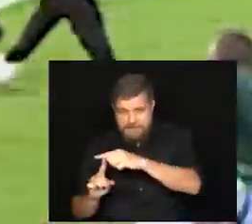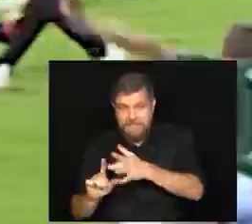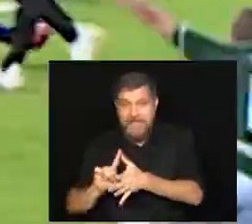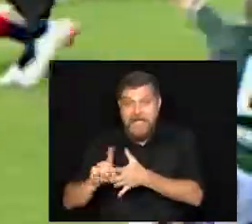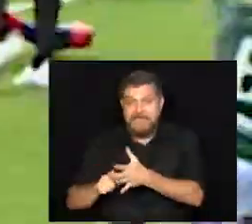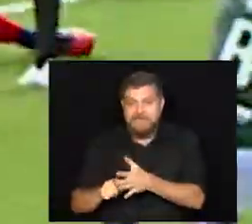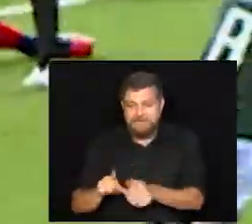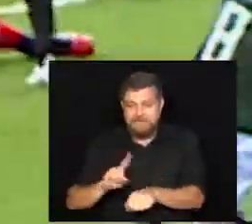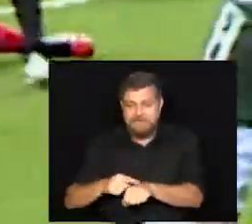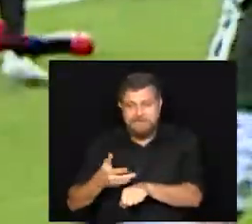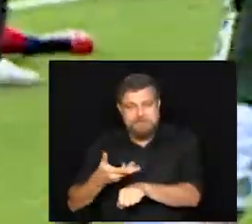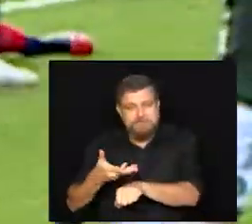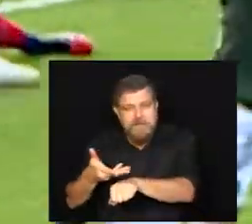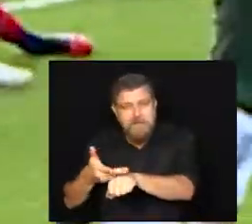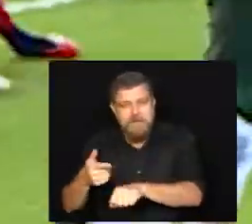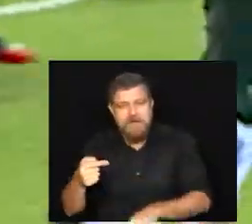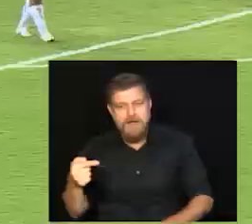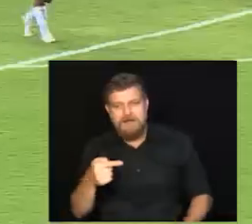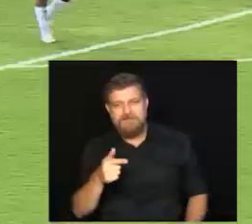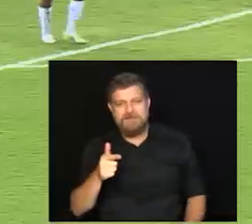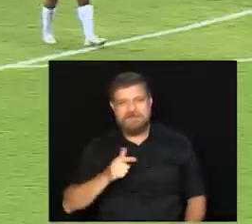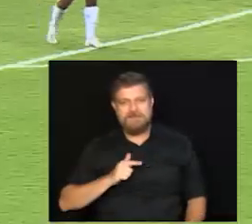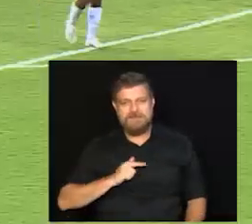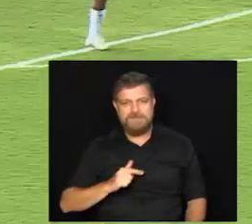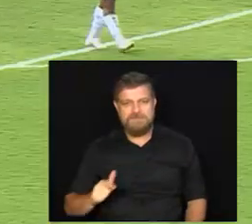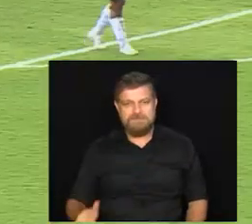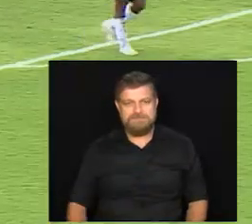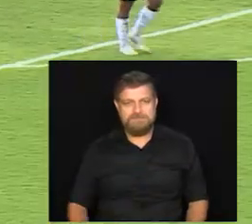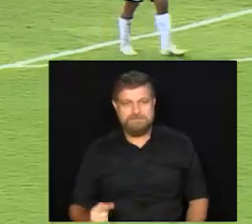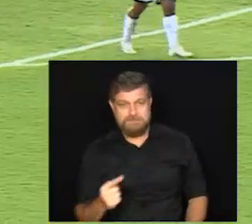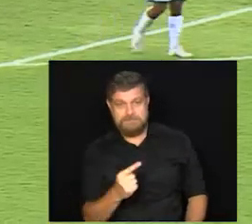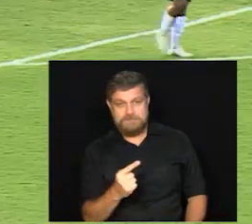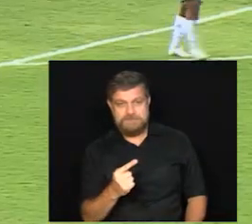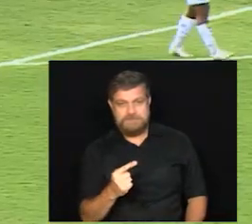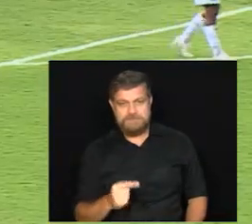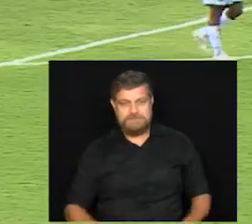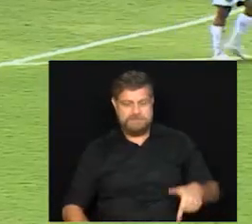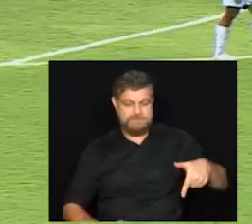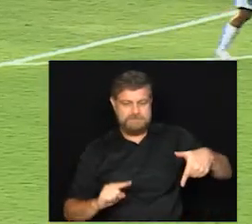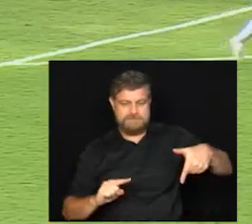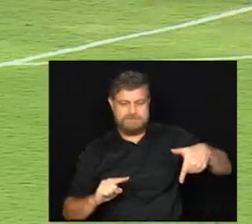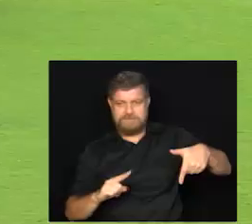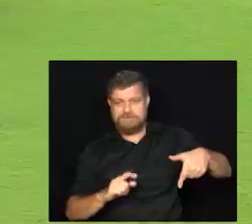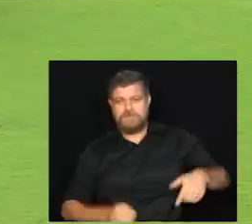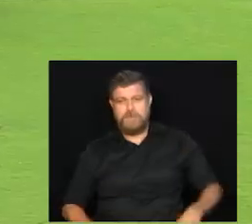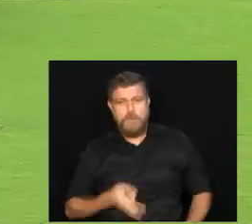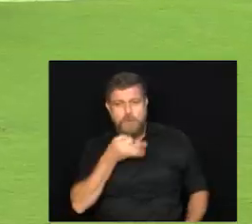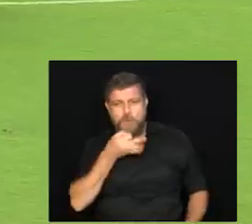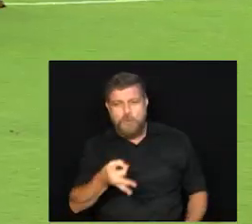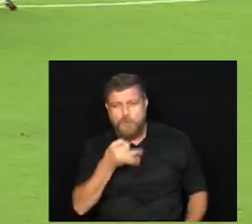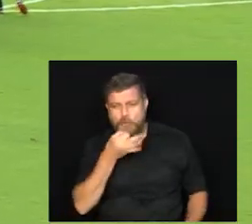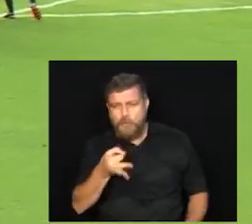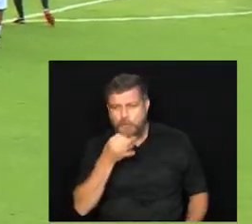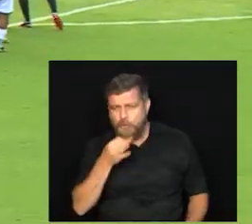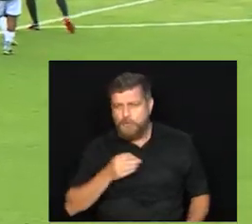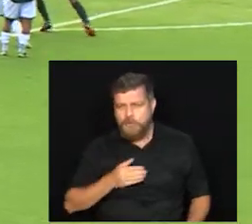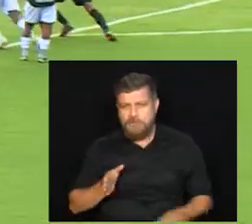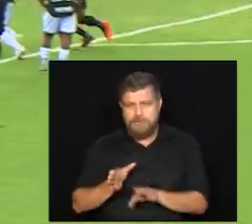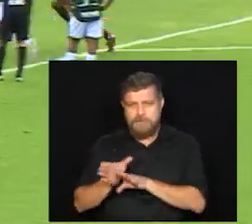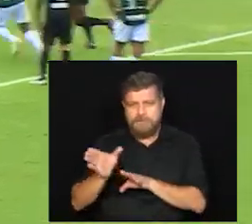olha só, o Adelan colocou a mão na bola dentro da área. O árbitro foi chamado a sua